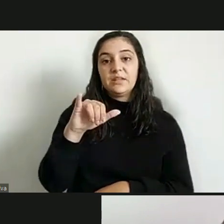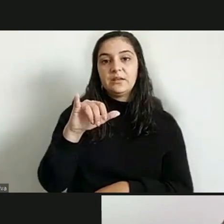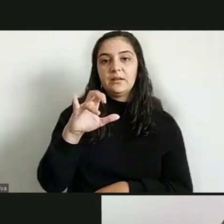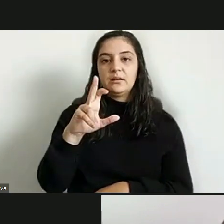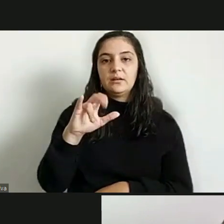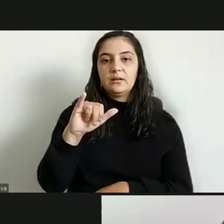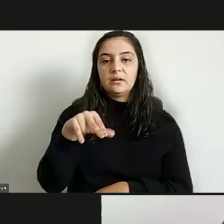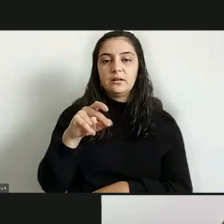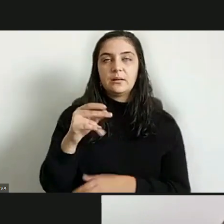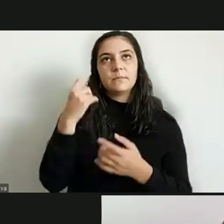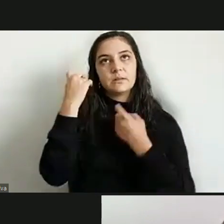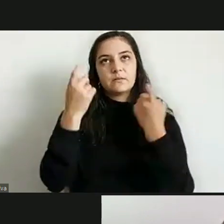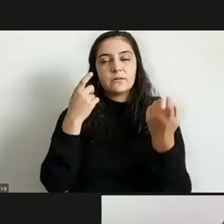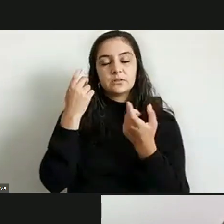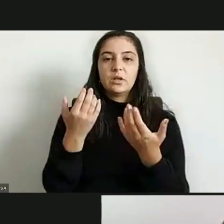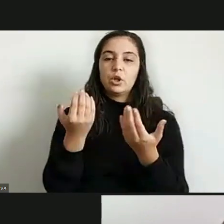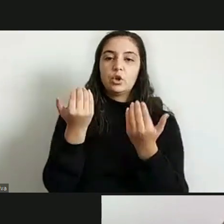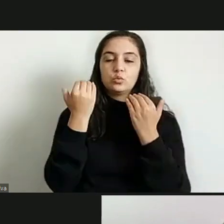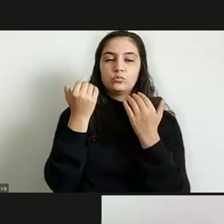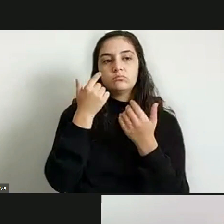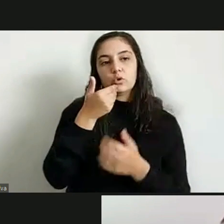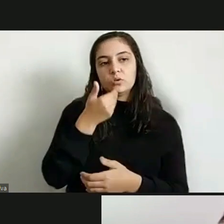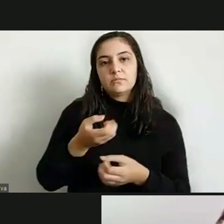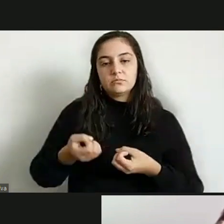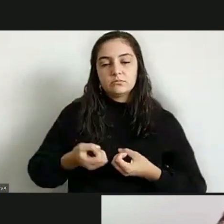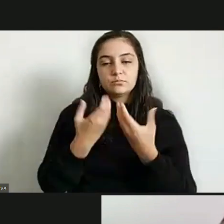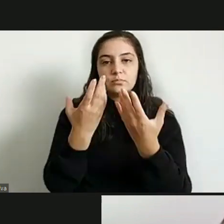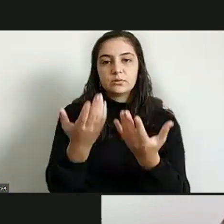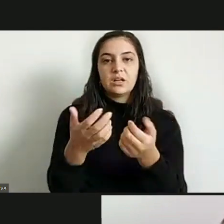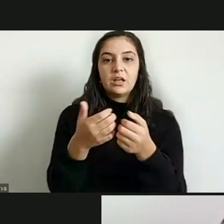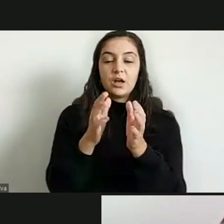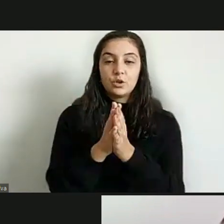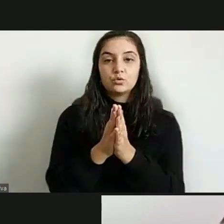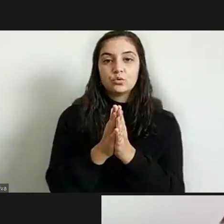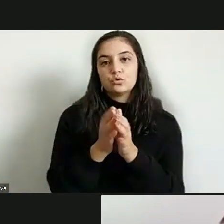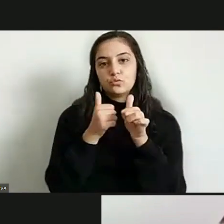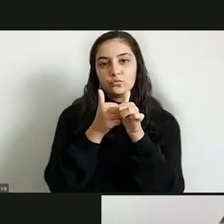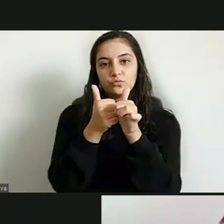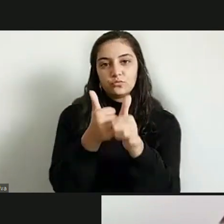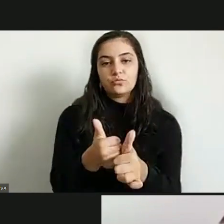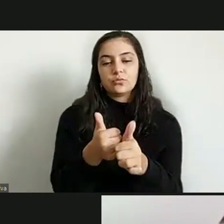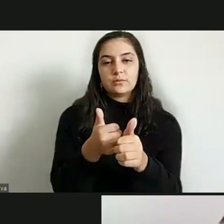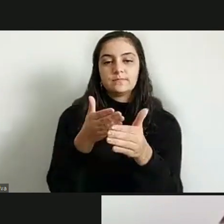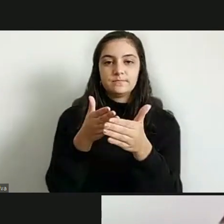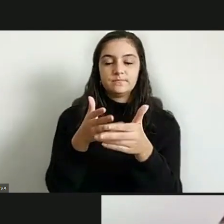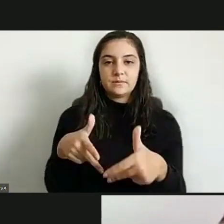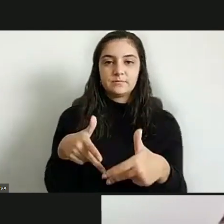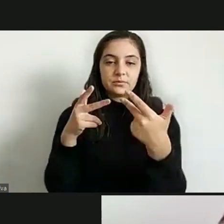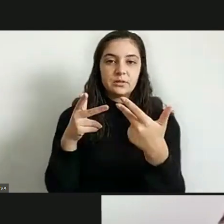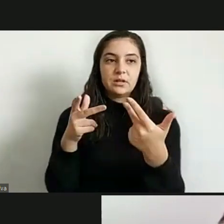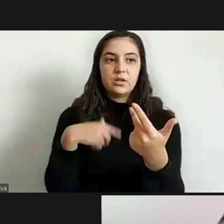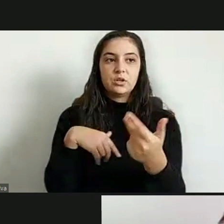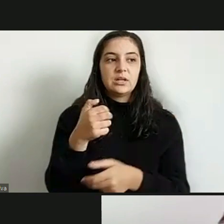e partilha de conhecimento. Também a todos os que nos acompanharam neste momento, ainda temos mais de